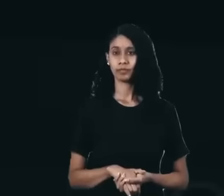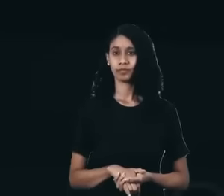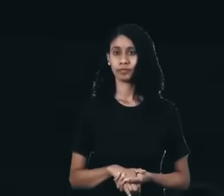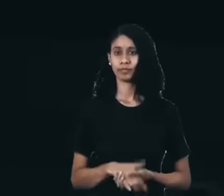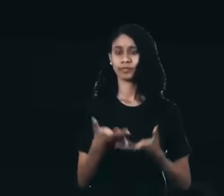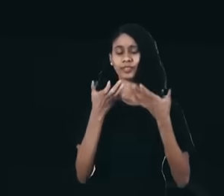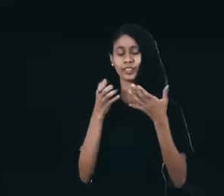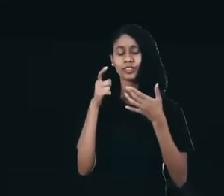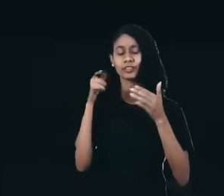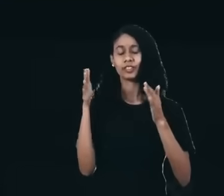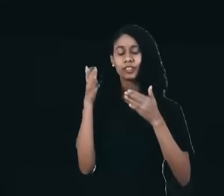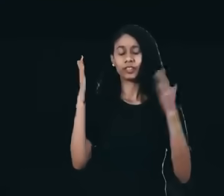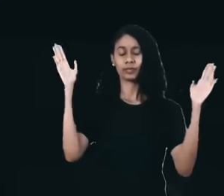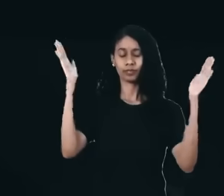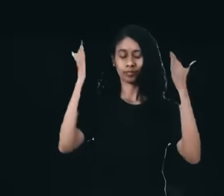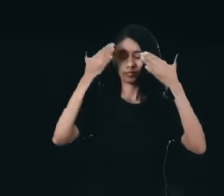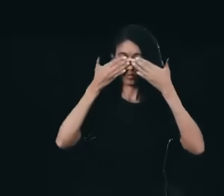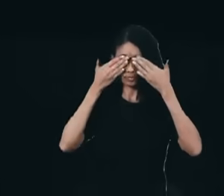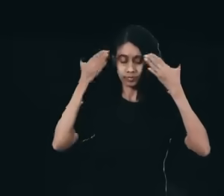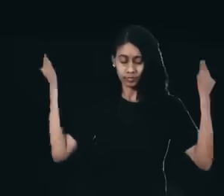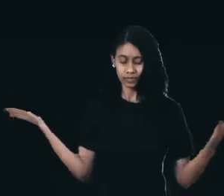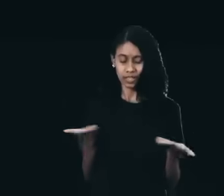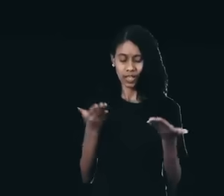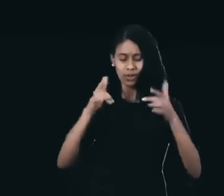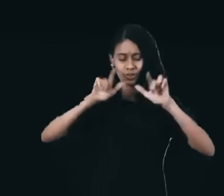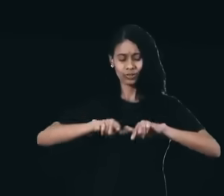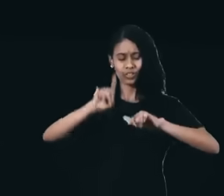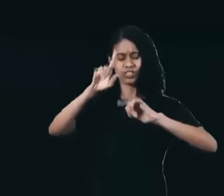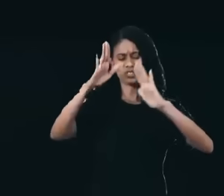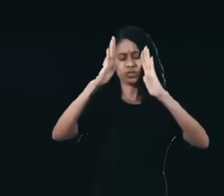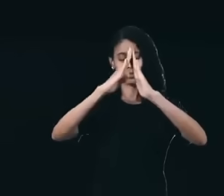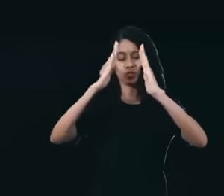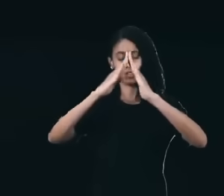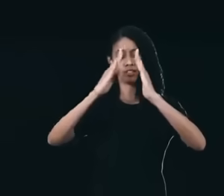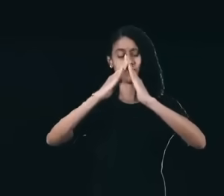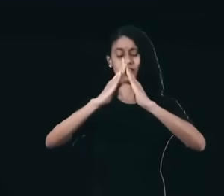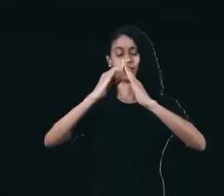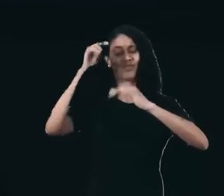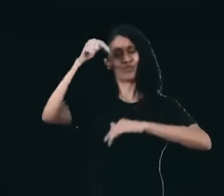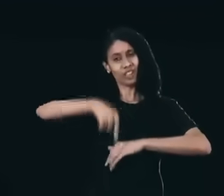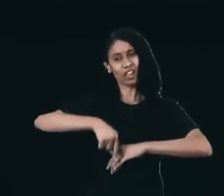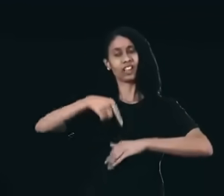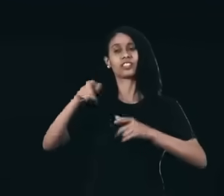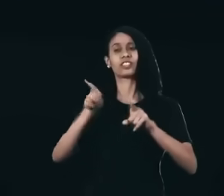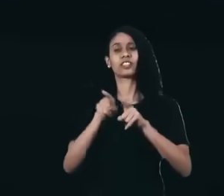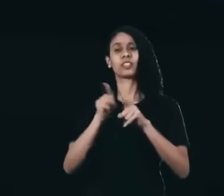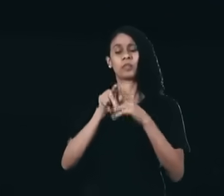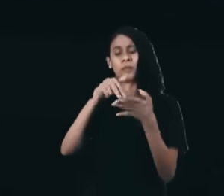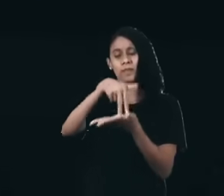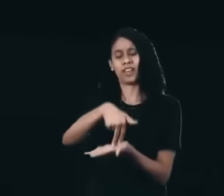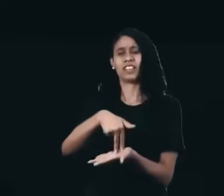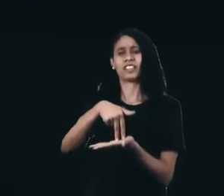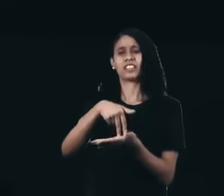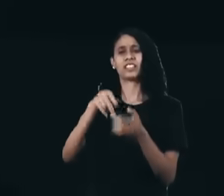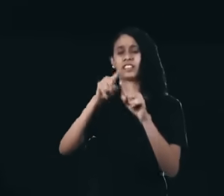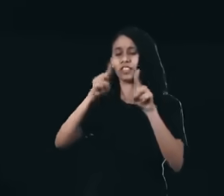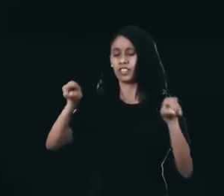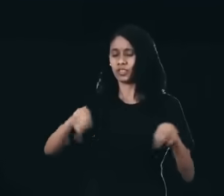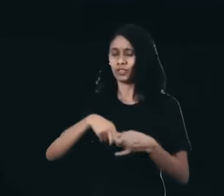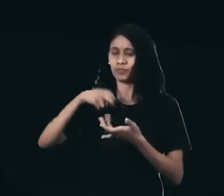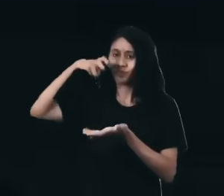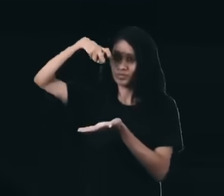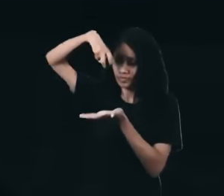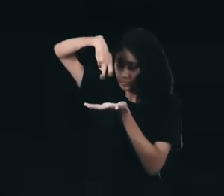Eu quero que você feche os seus olhos aí onde você está, na sua casa, aqui onde nós estamos. Se você estiver na sua sala, se